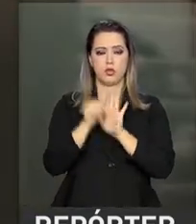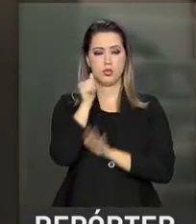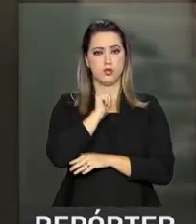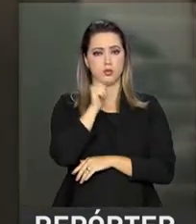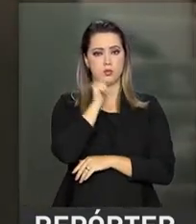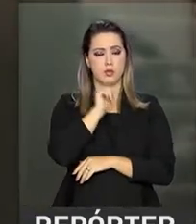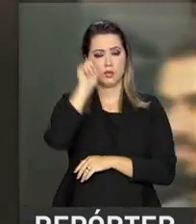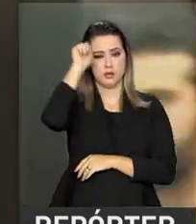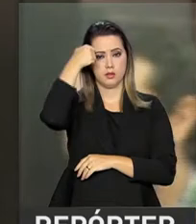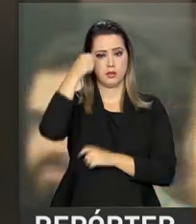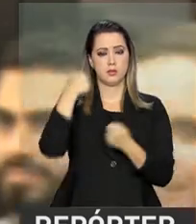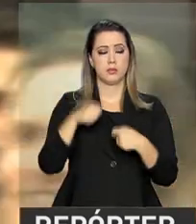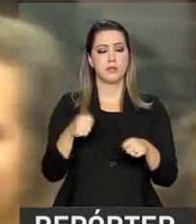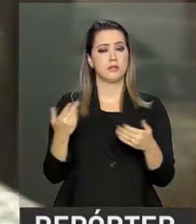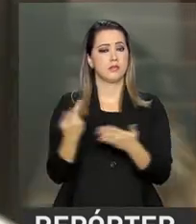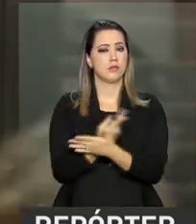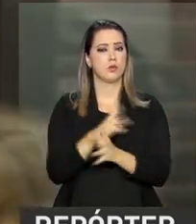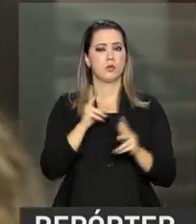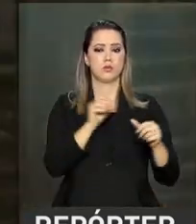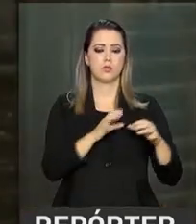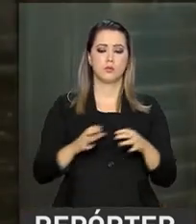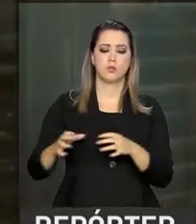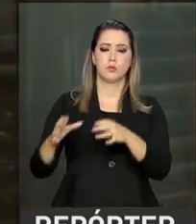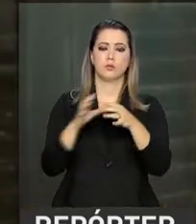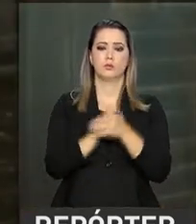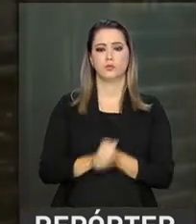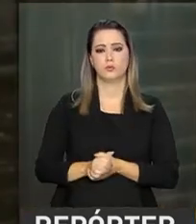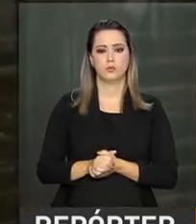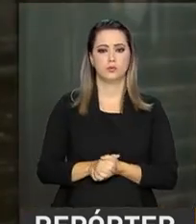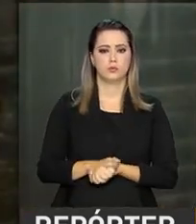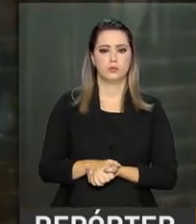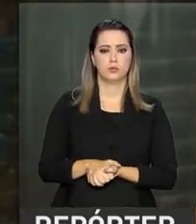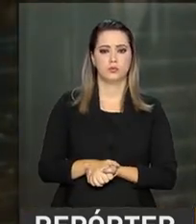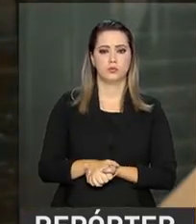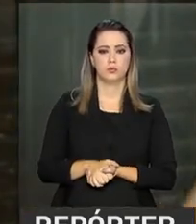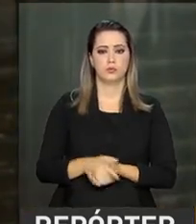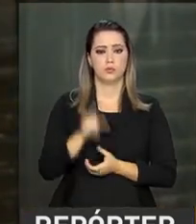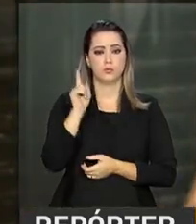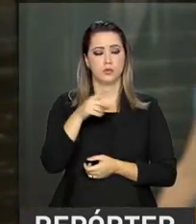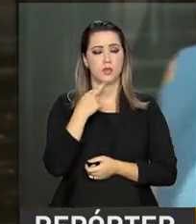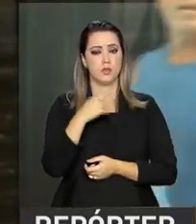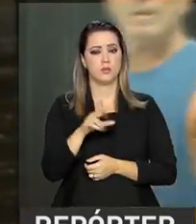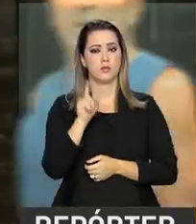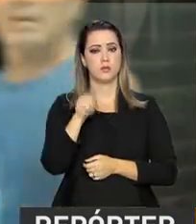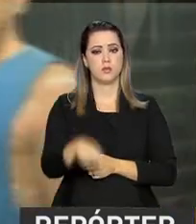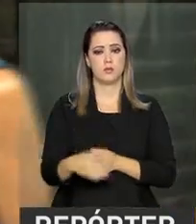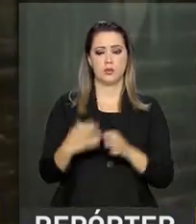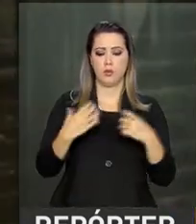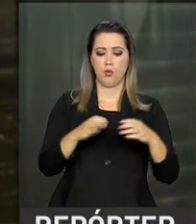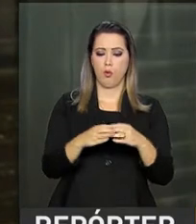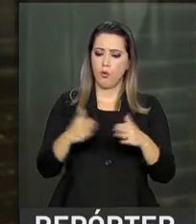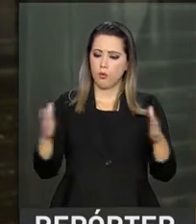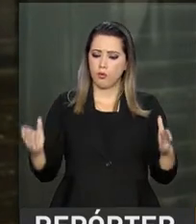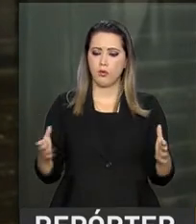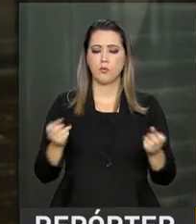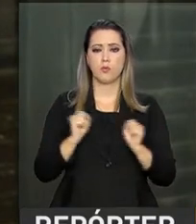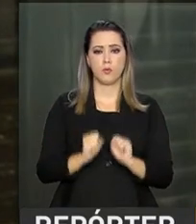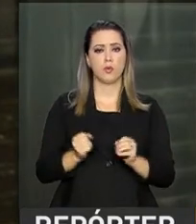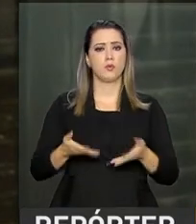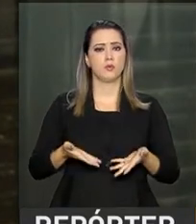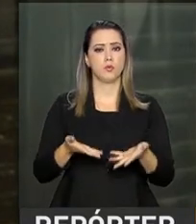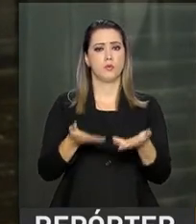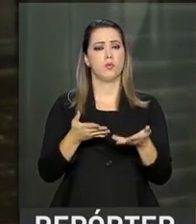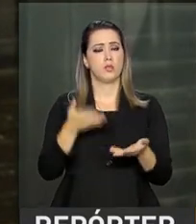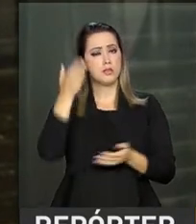preconceito tem que acontecer em todos os setores são é ter um espaço aberto e disposição para